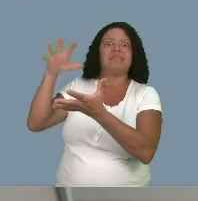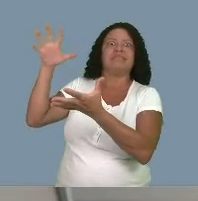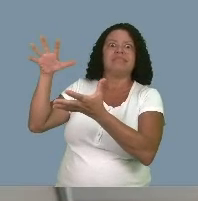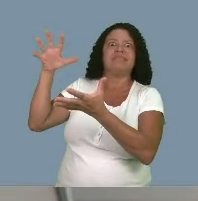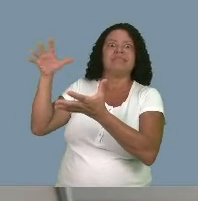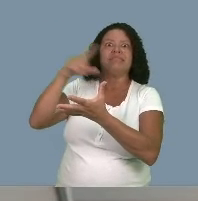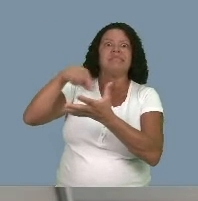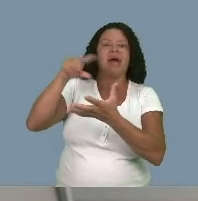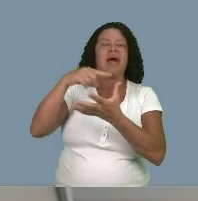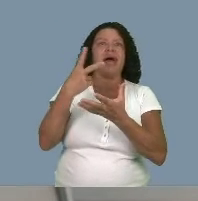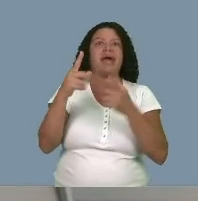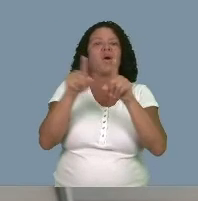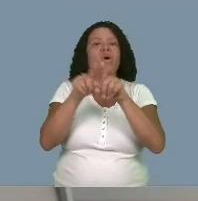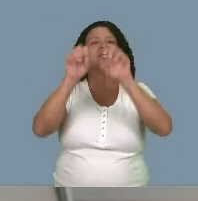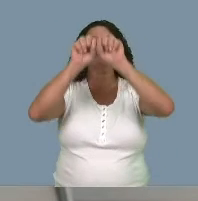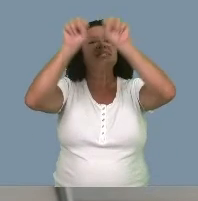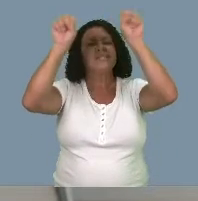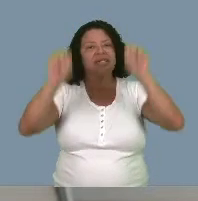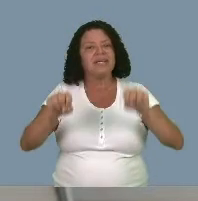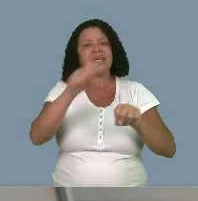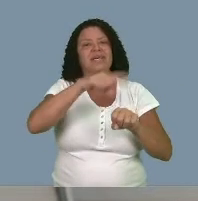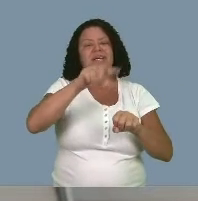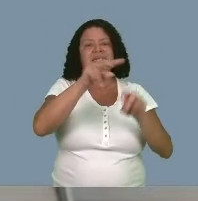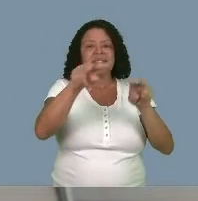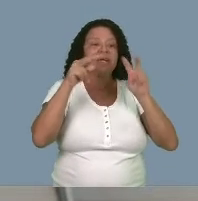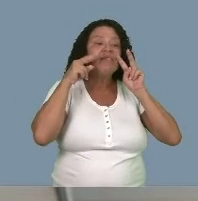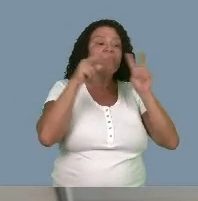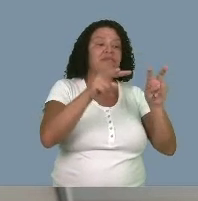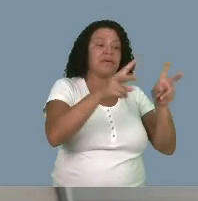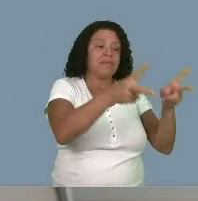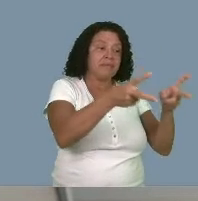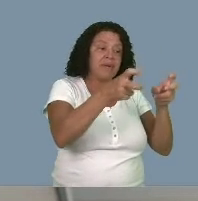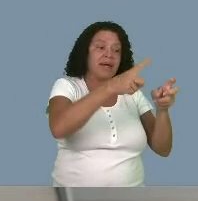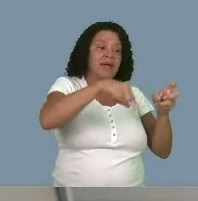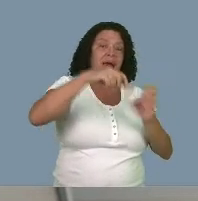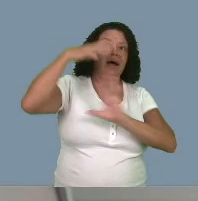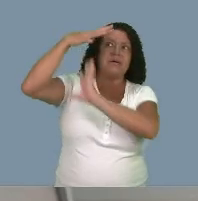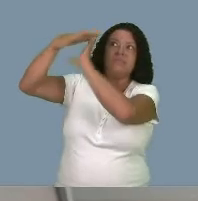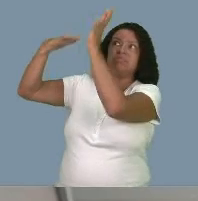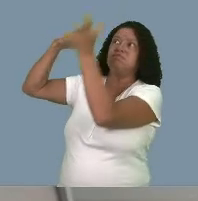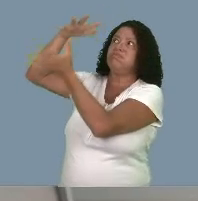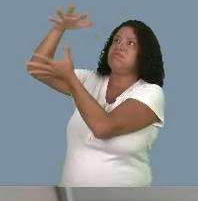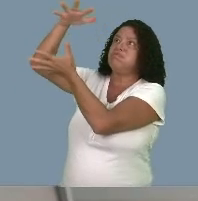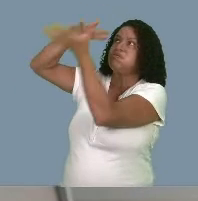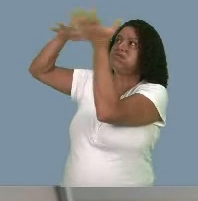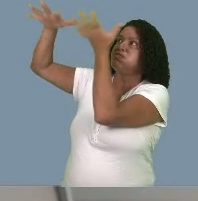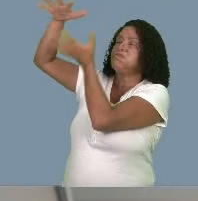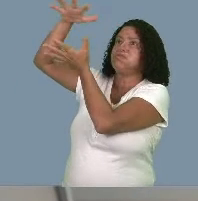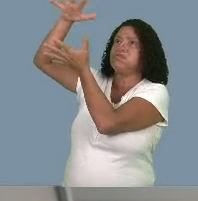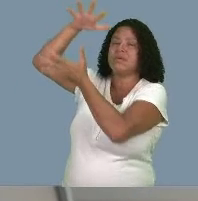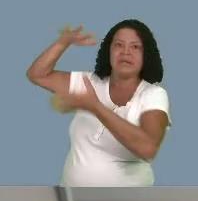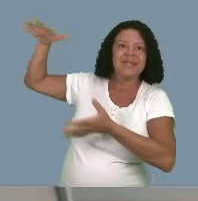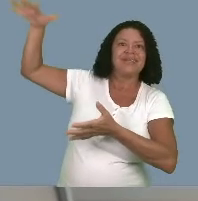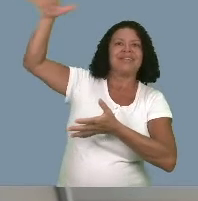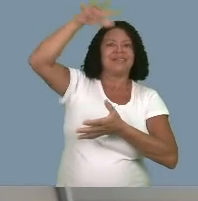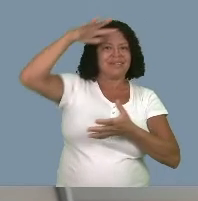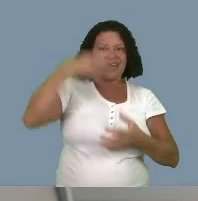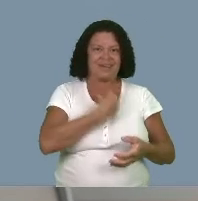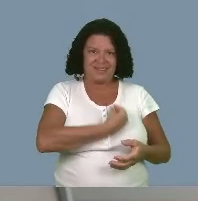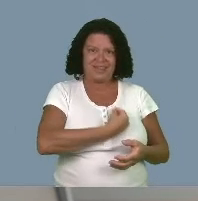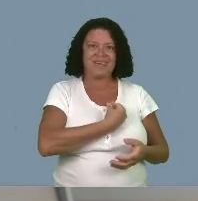esse sistema aí que a gente consegue visualizar na Via Láctea e que dá sentido, né, à nossa